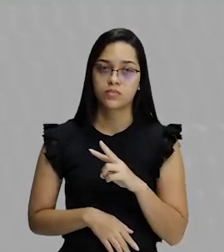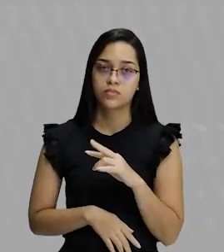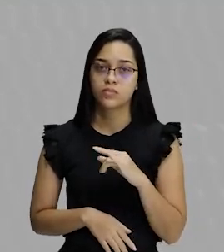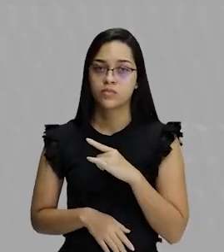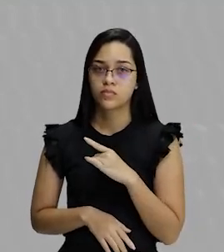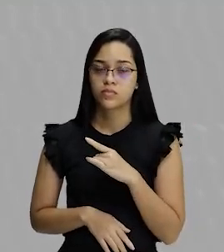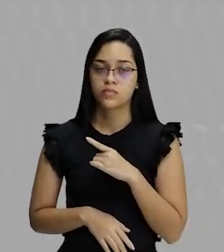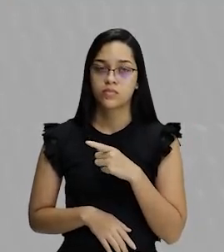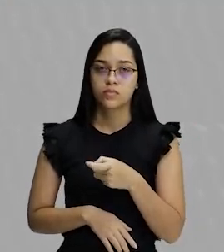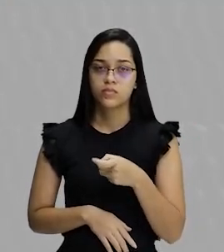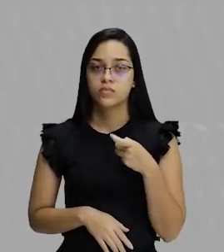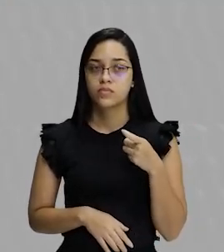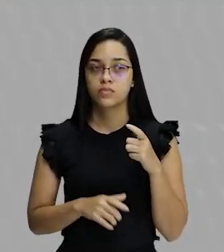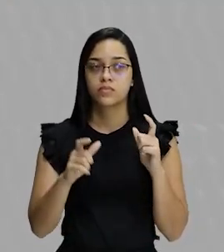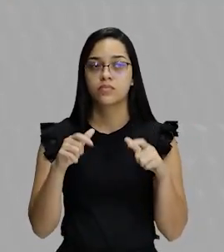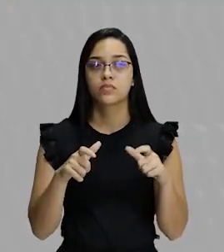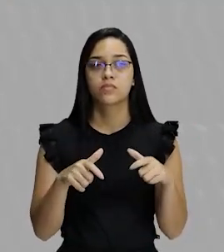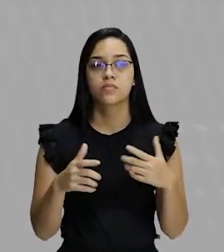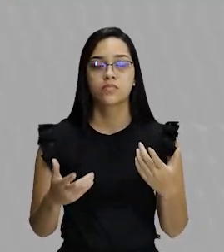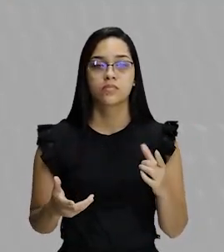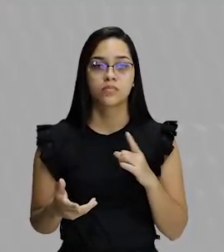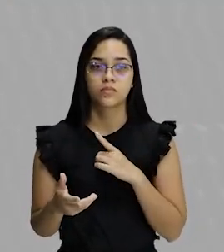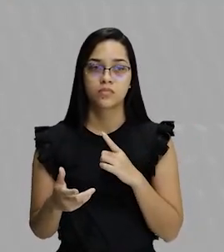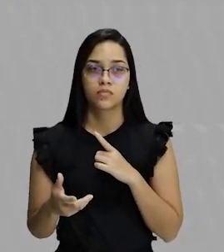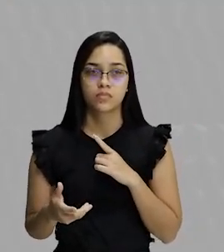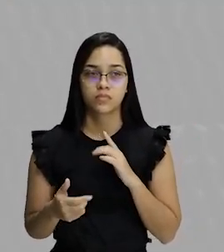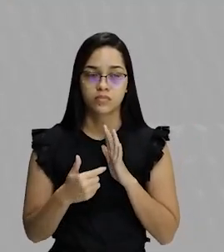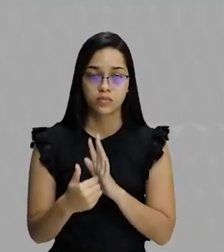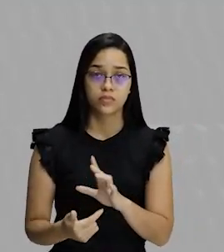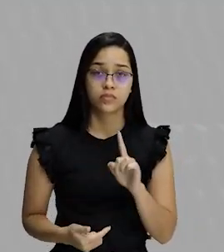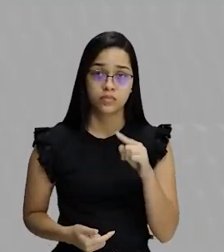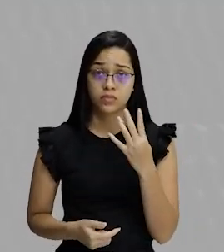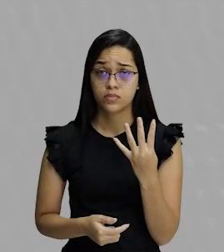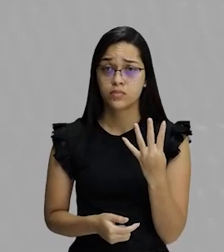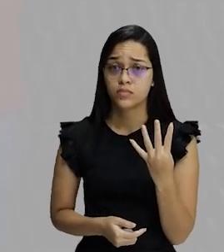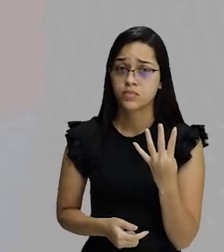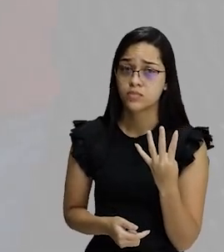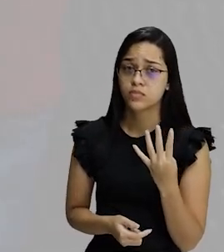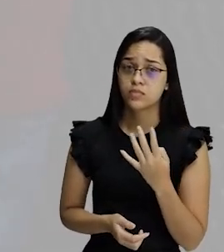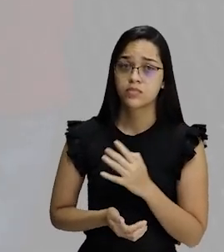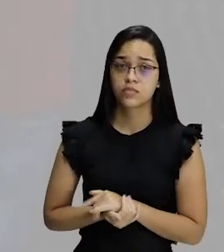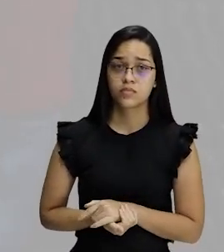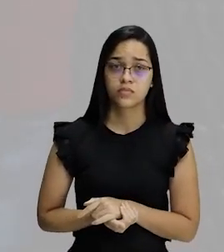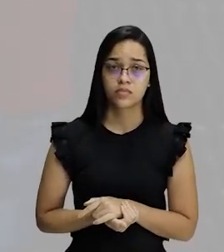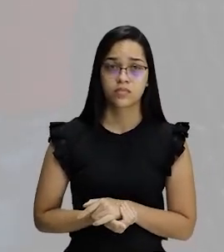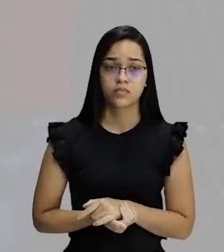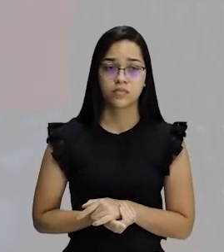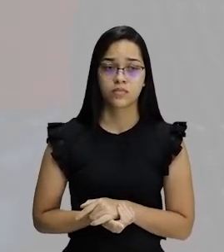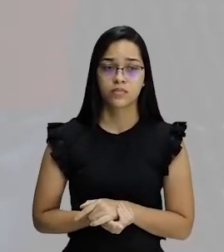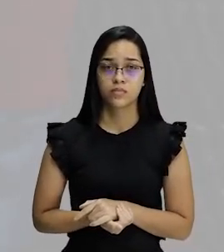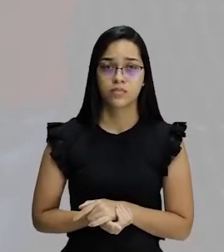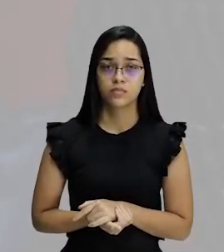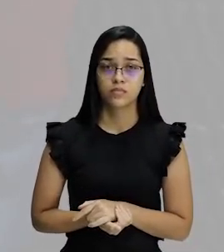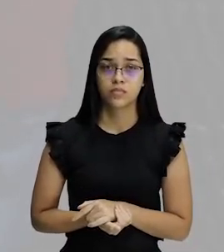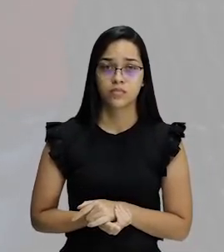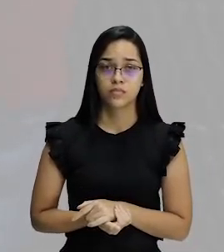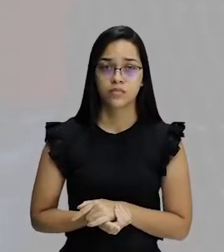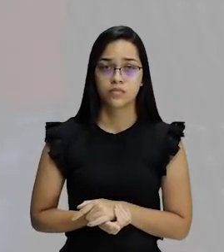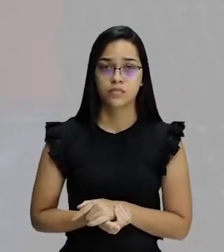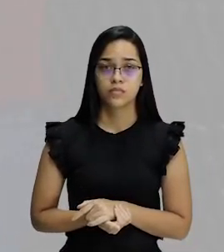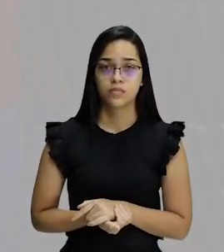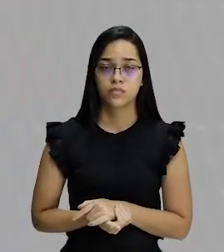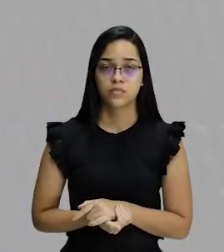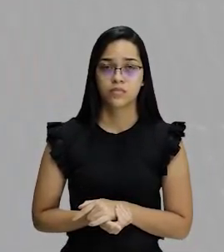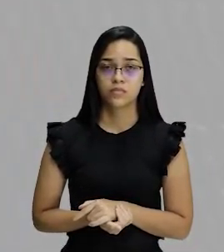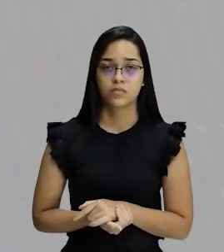cima do eixo x. Aonde? Aonde estiver indicando, né? No 4? Então, está aqui, ó. O ponto A está localizado aqui